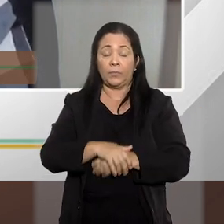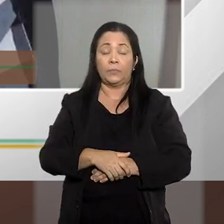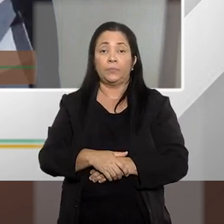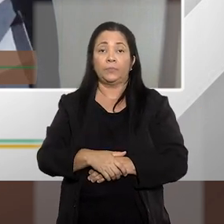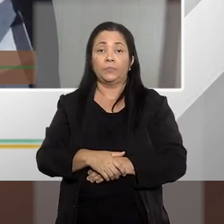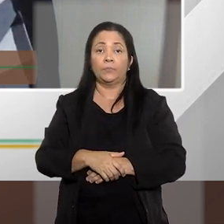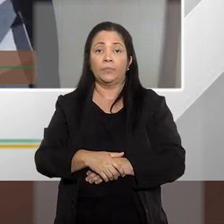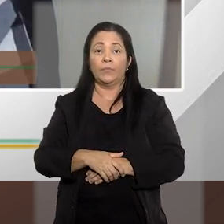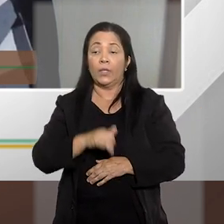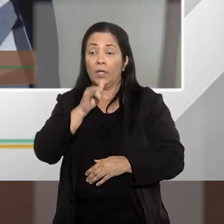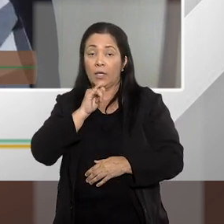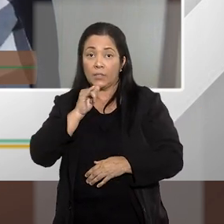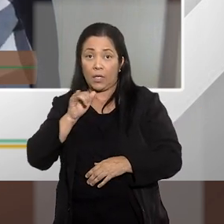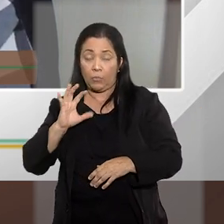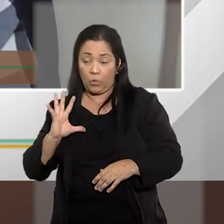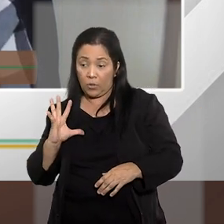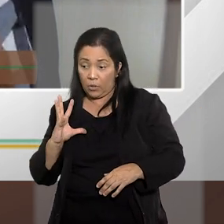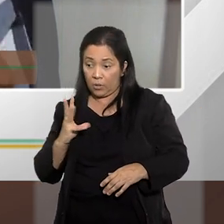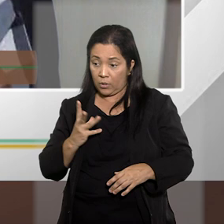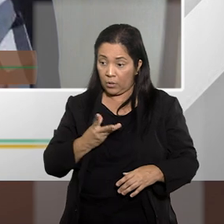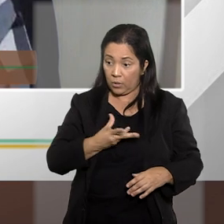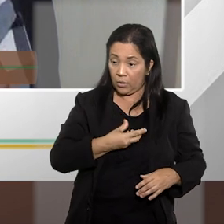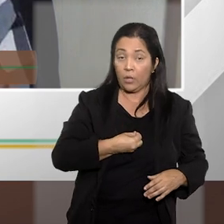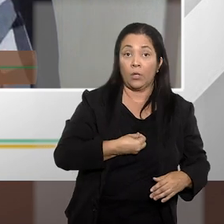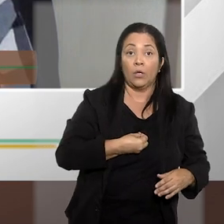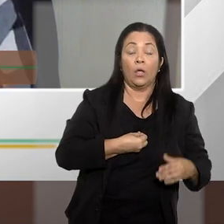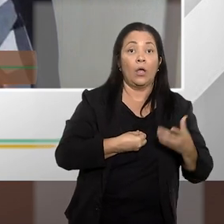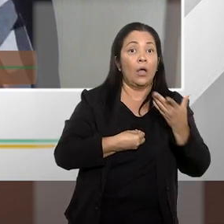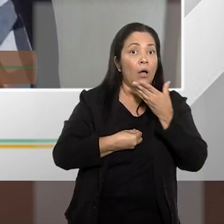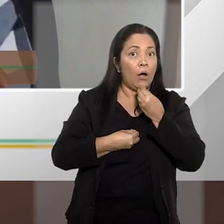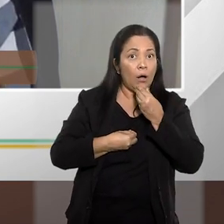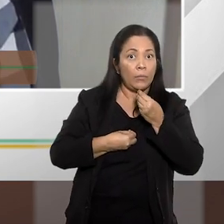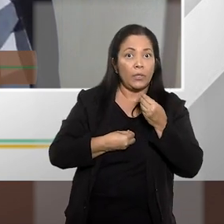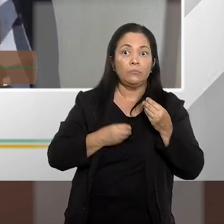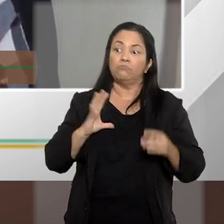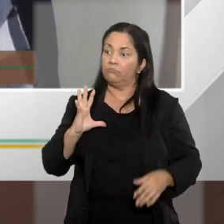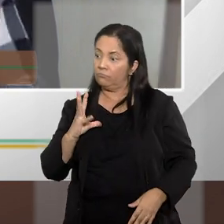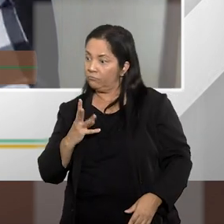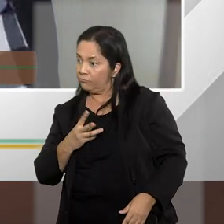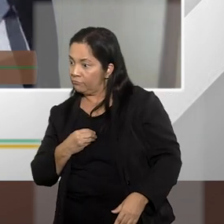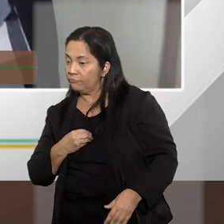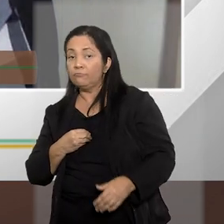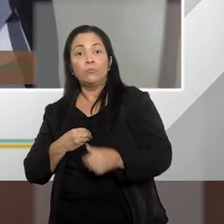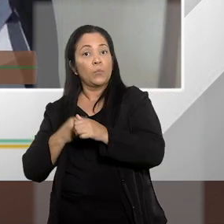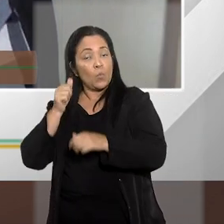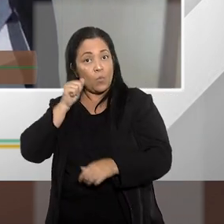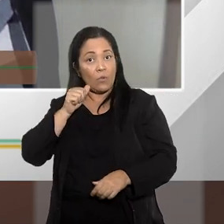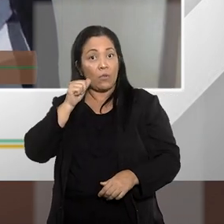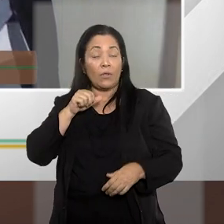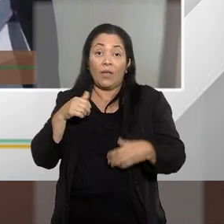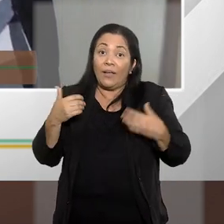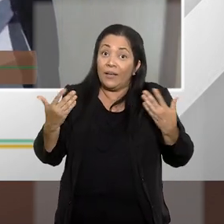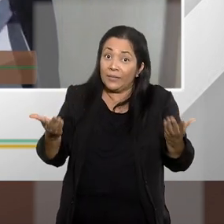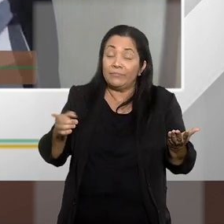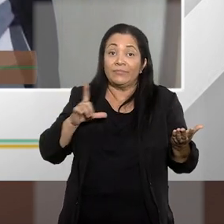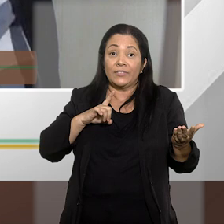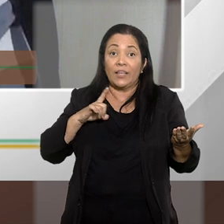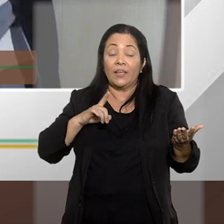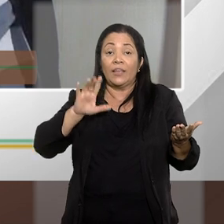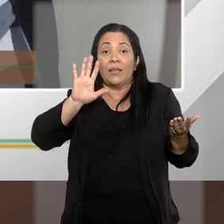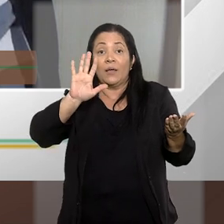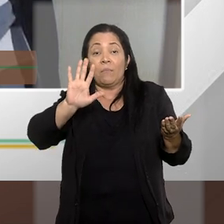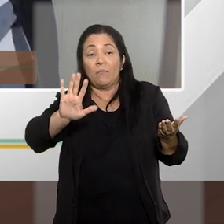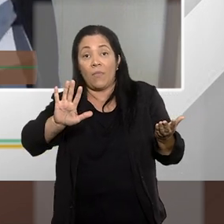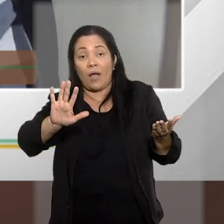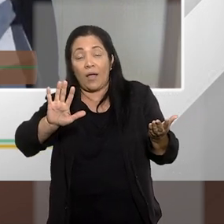a transmasculinidade nas suas mais vertentes concepções e se reconhecer no gênero masculino, mas não reconhecer a